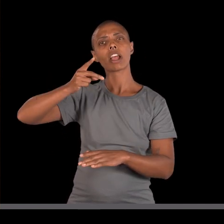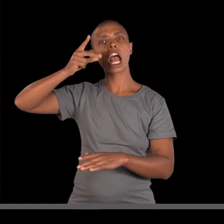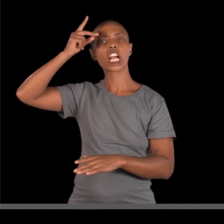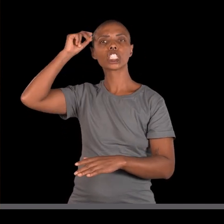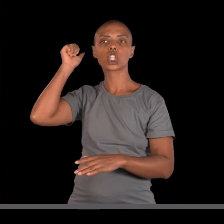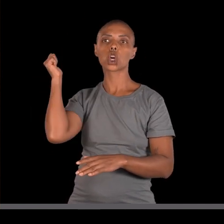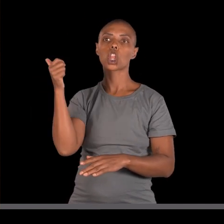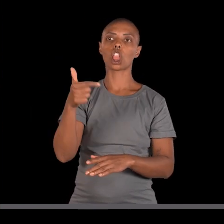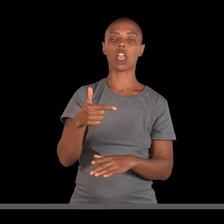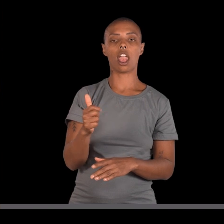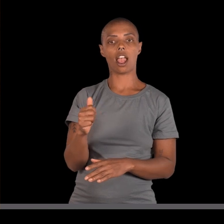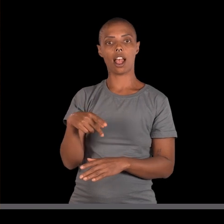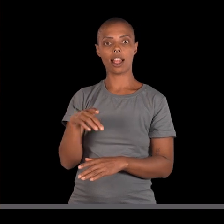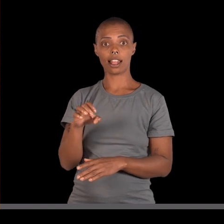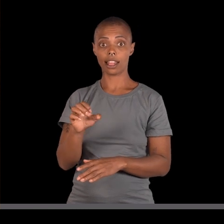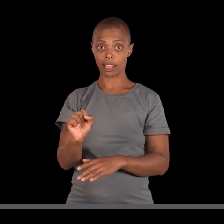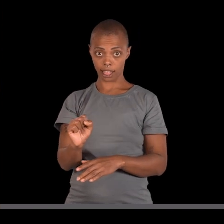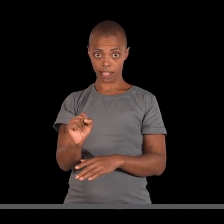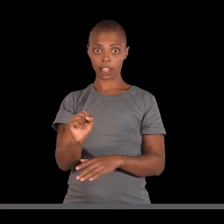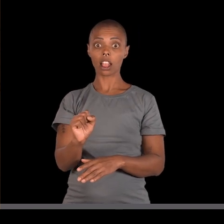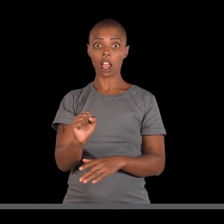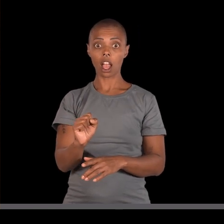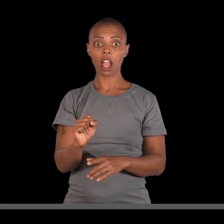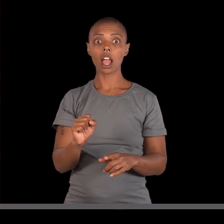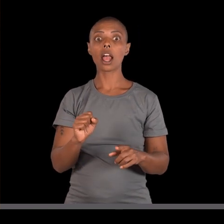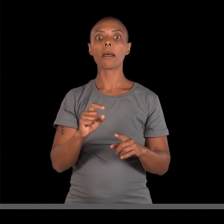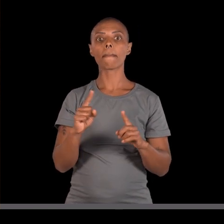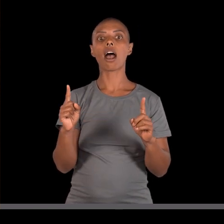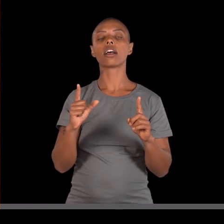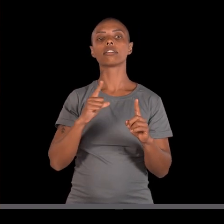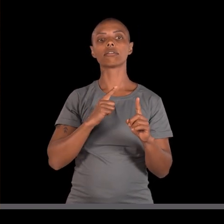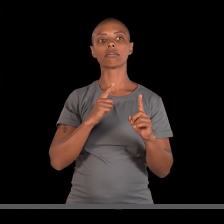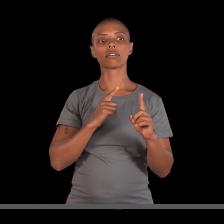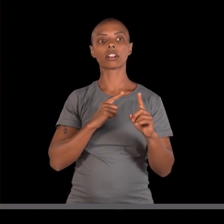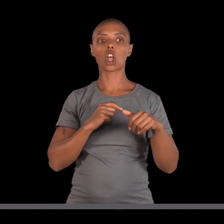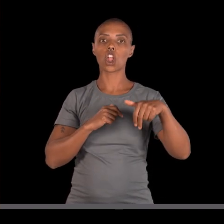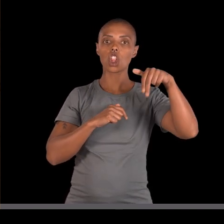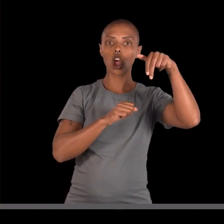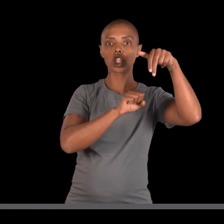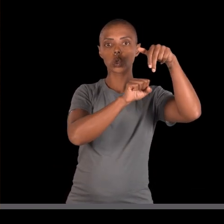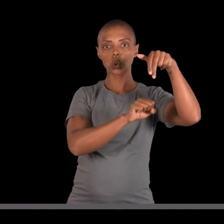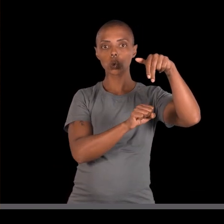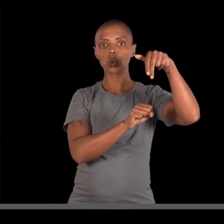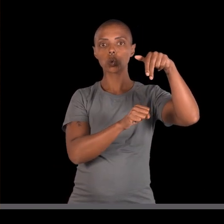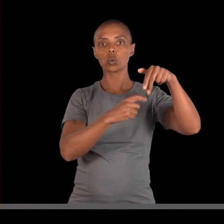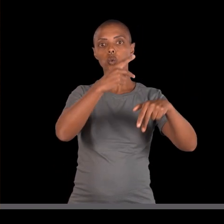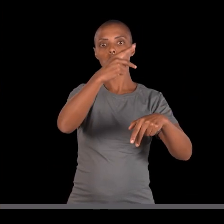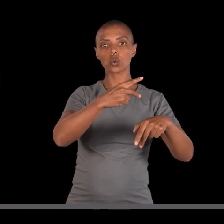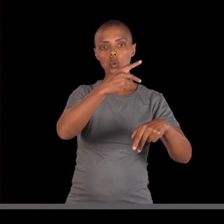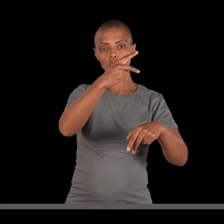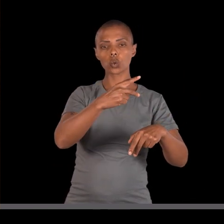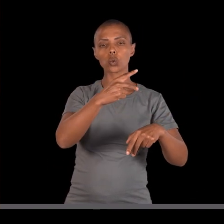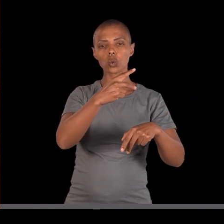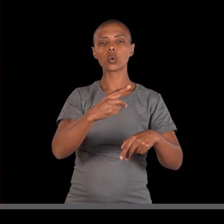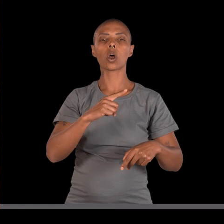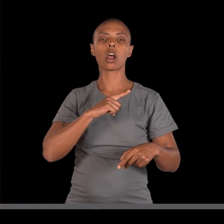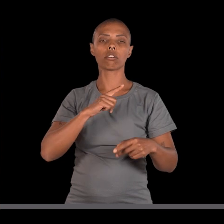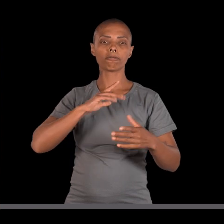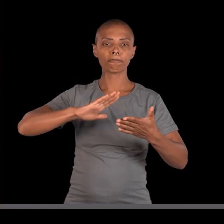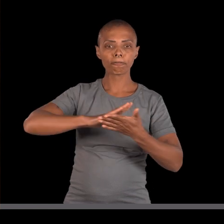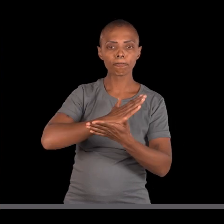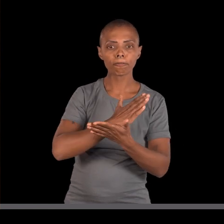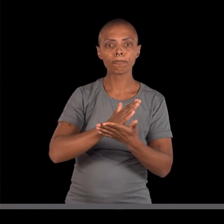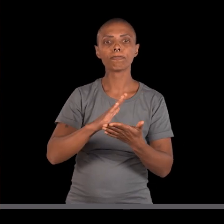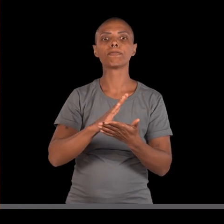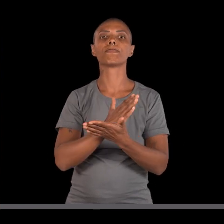que os Andes, né? Estão divididos em Apalaches do Norte e Apalaches do Sul, nas quais a média altitude dos